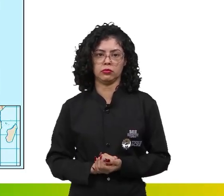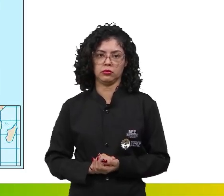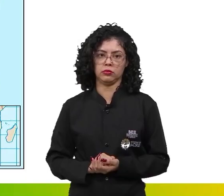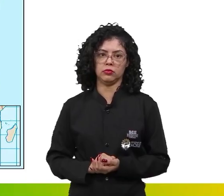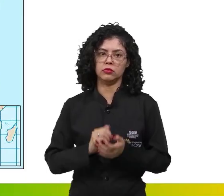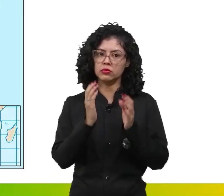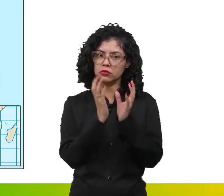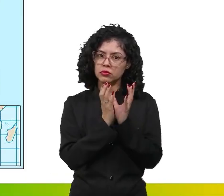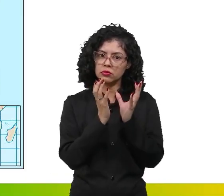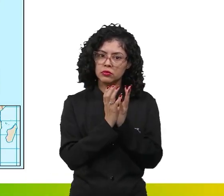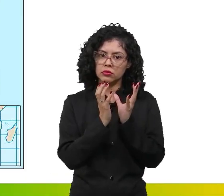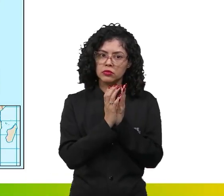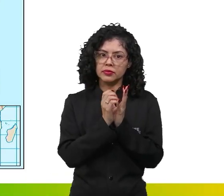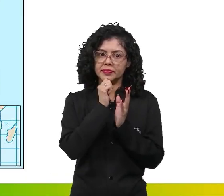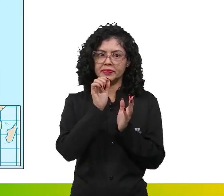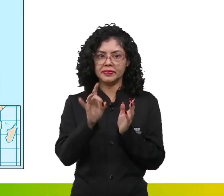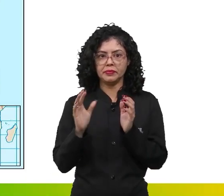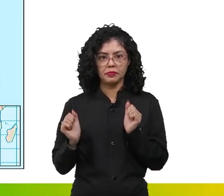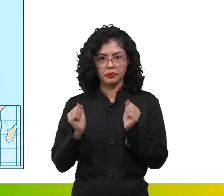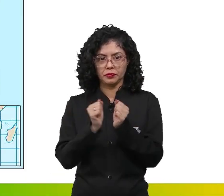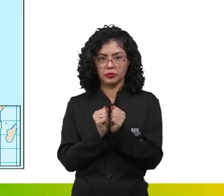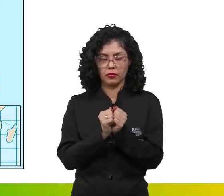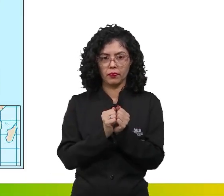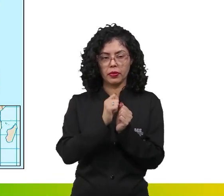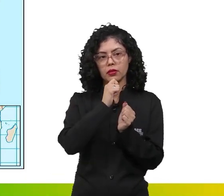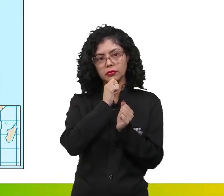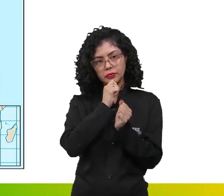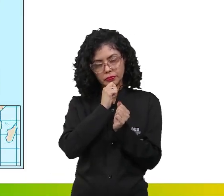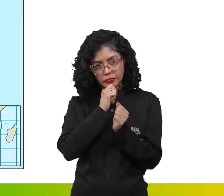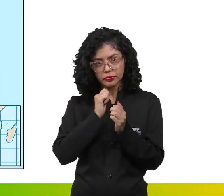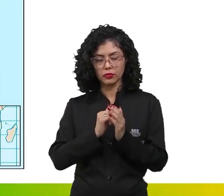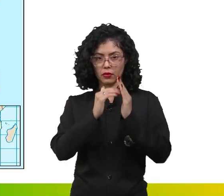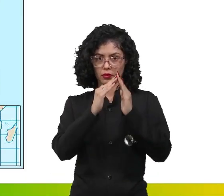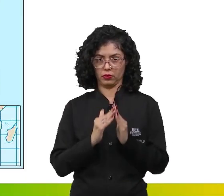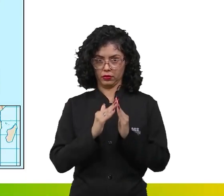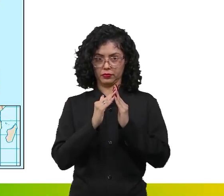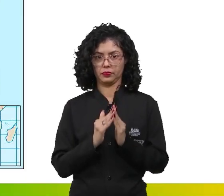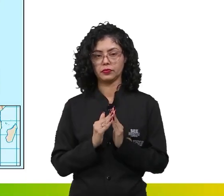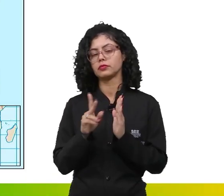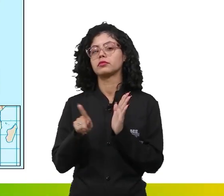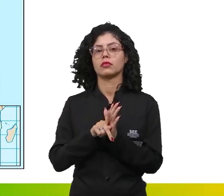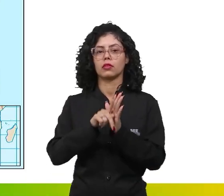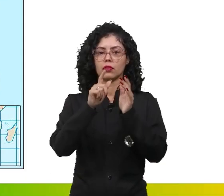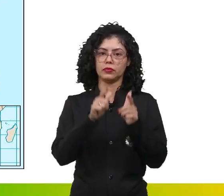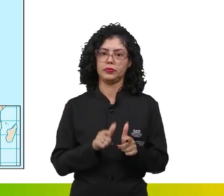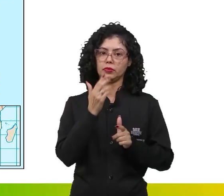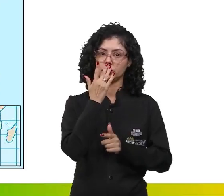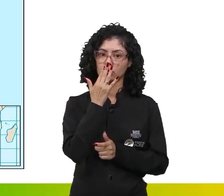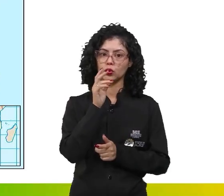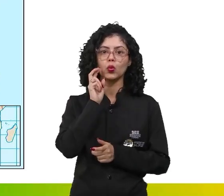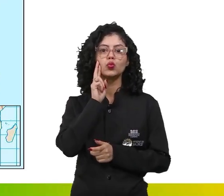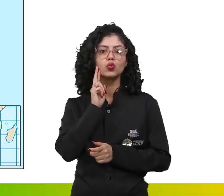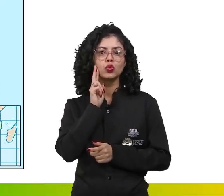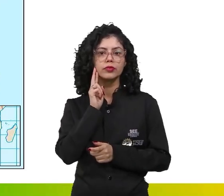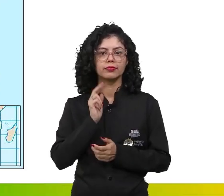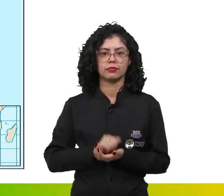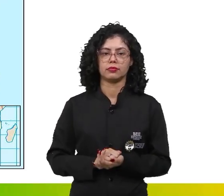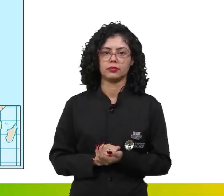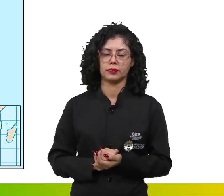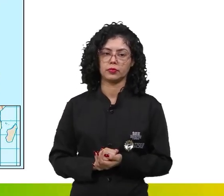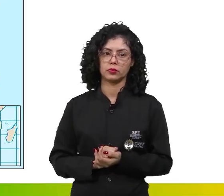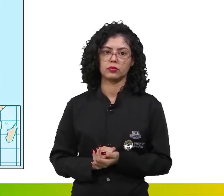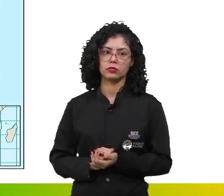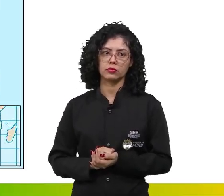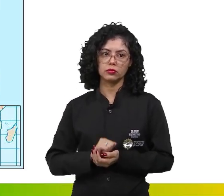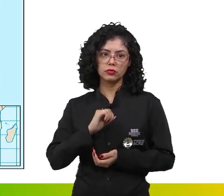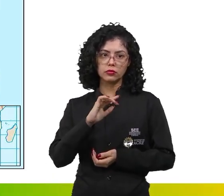Esses grupos só podiam circular e habitar essas regiões. Tem